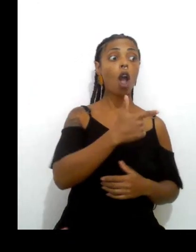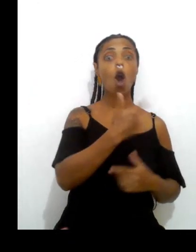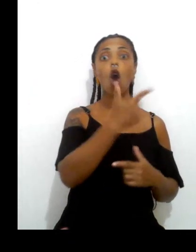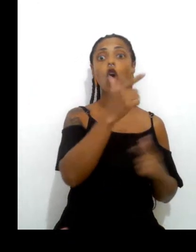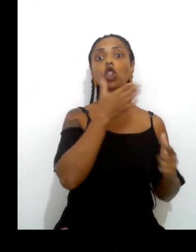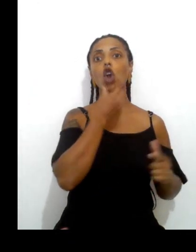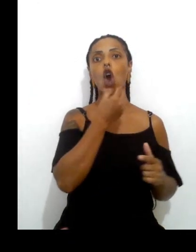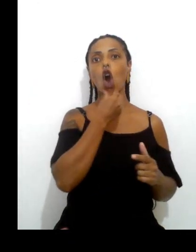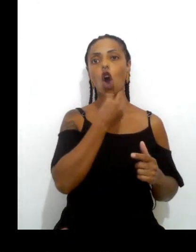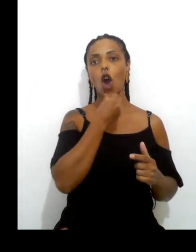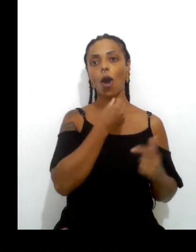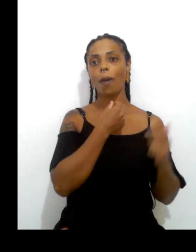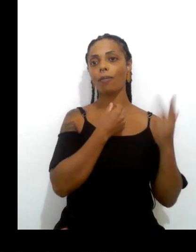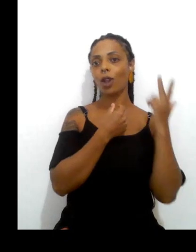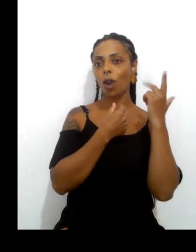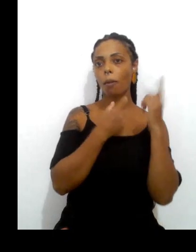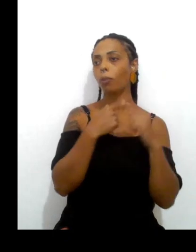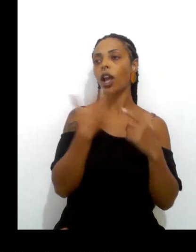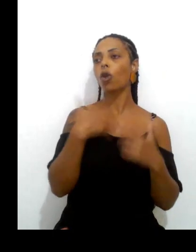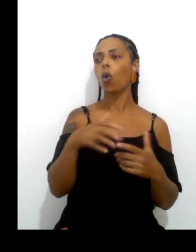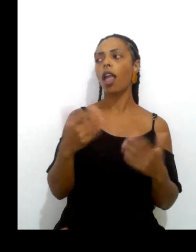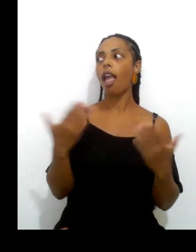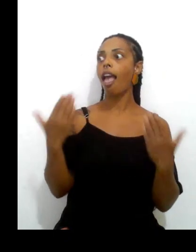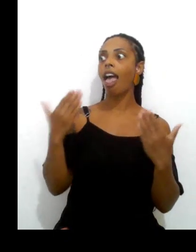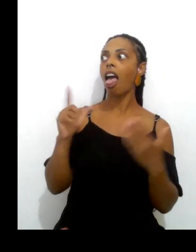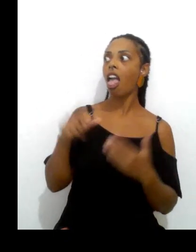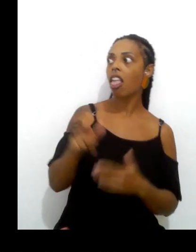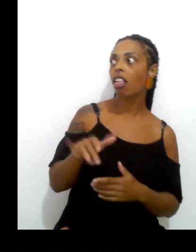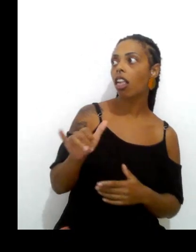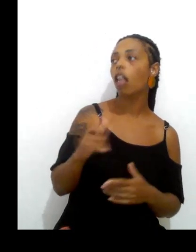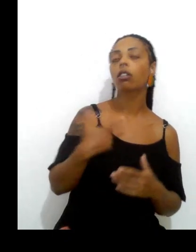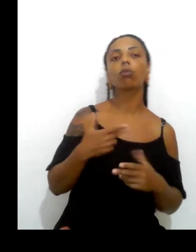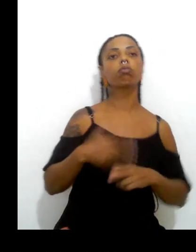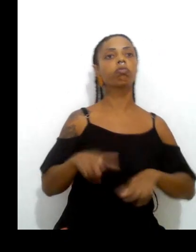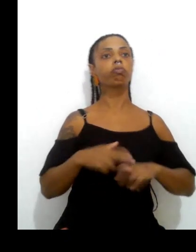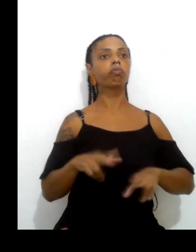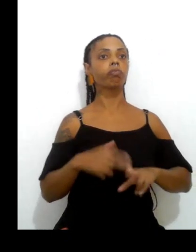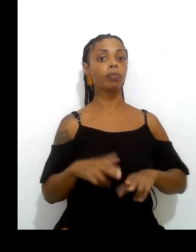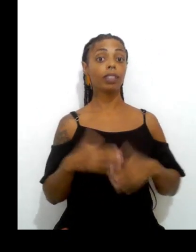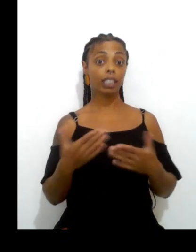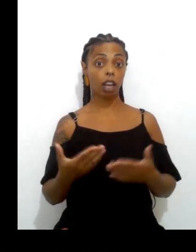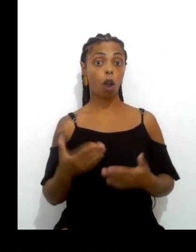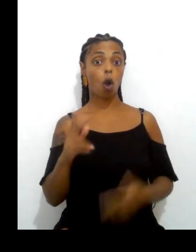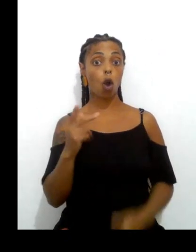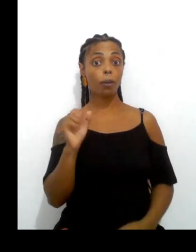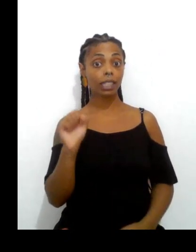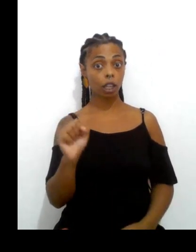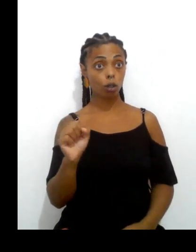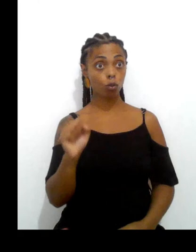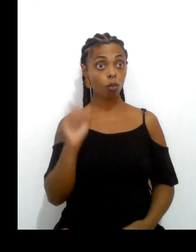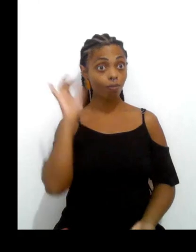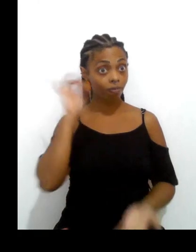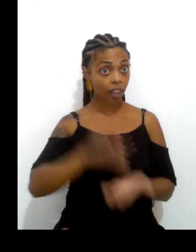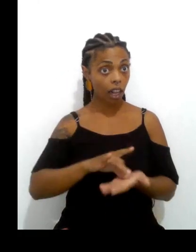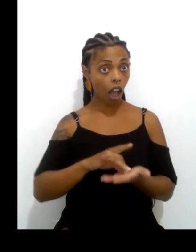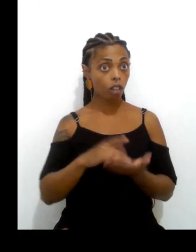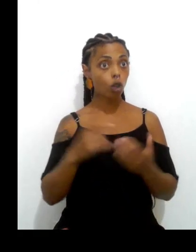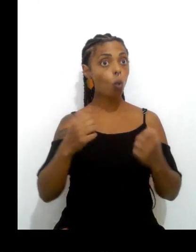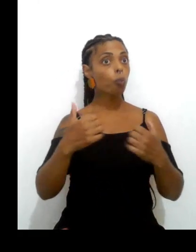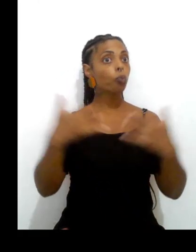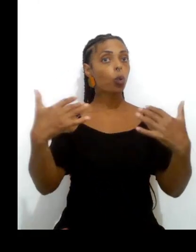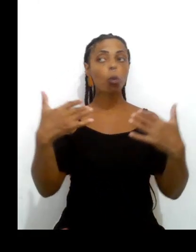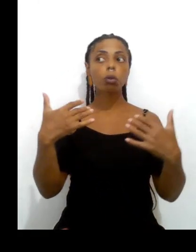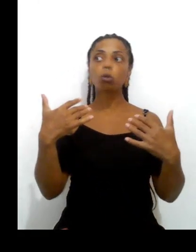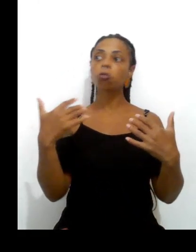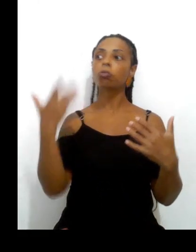evitar suspeita assim o homossexual Genuíno era Invisível em público seguir